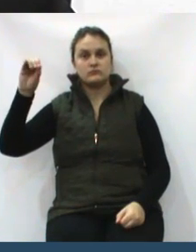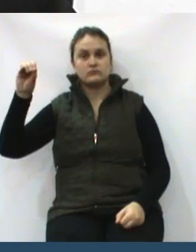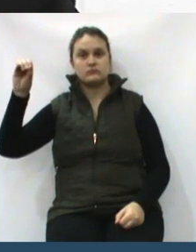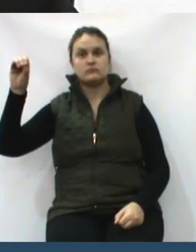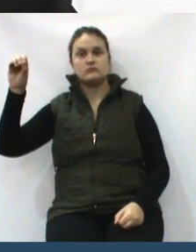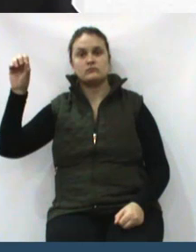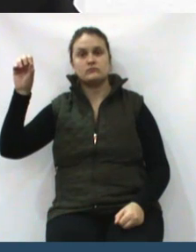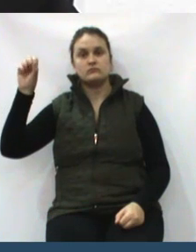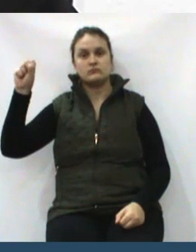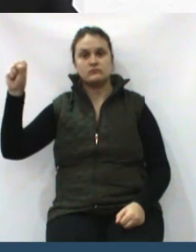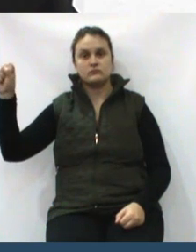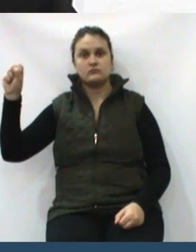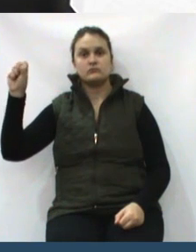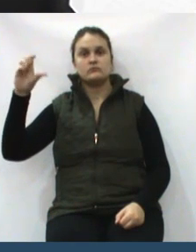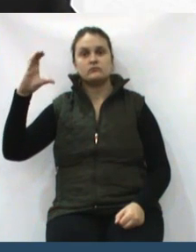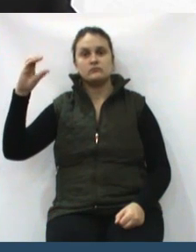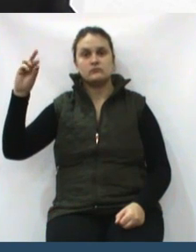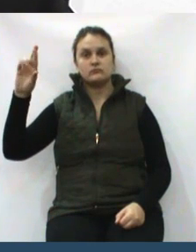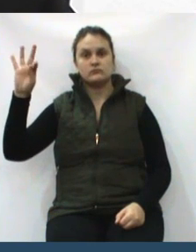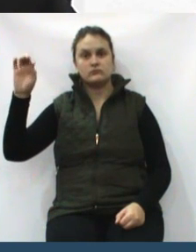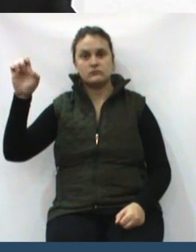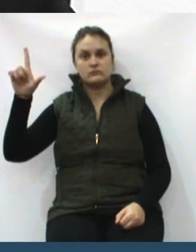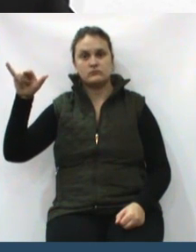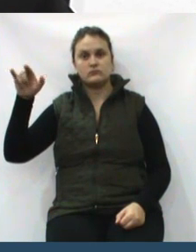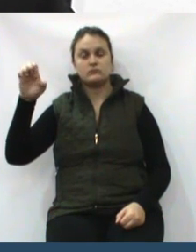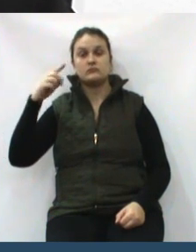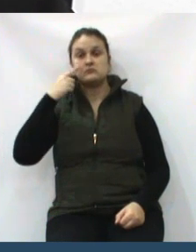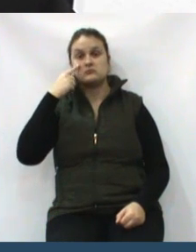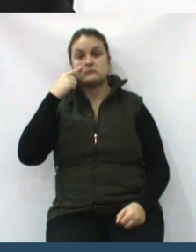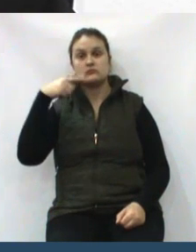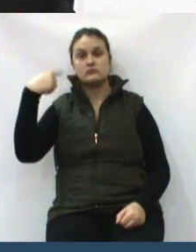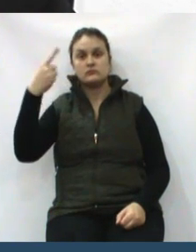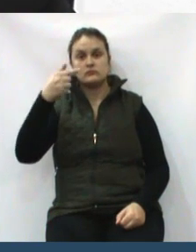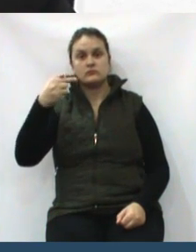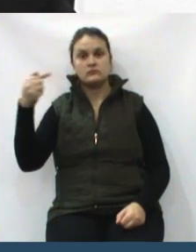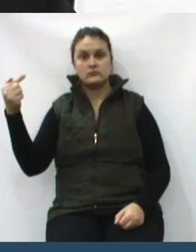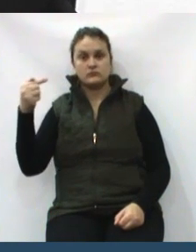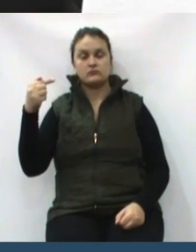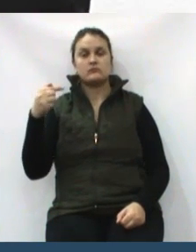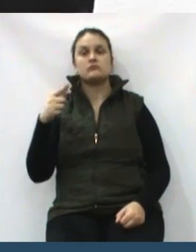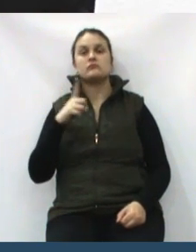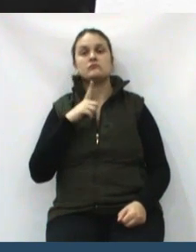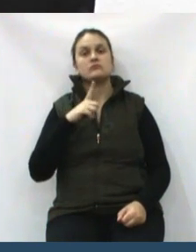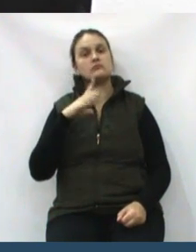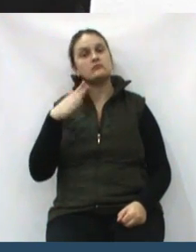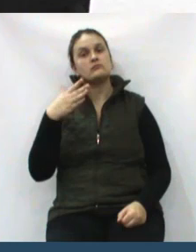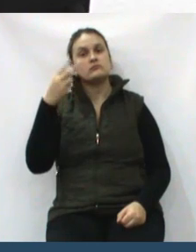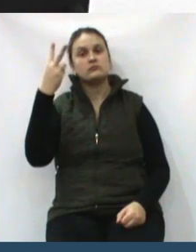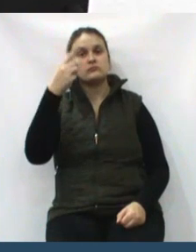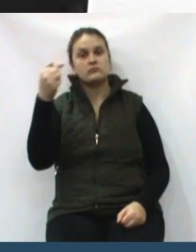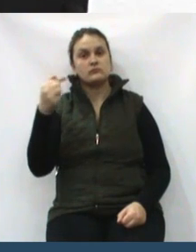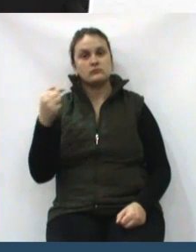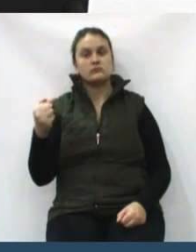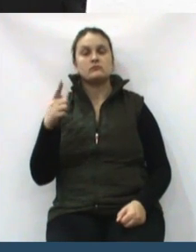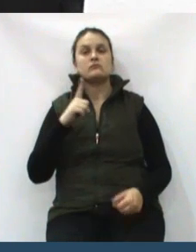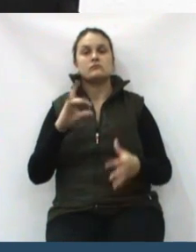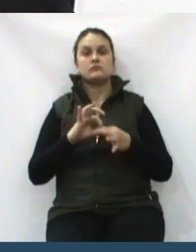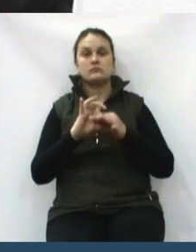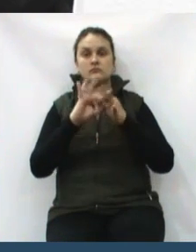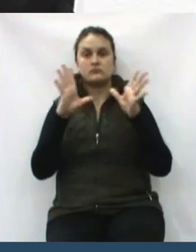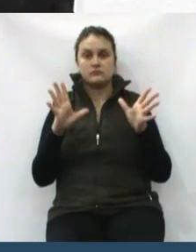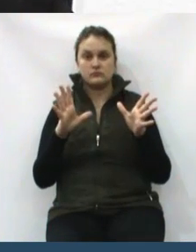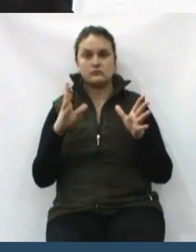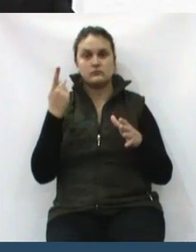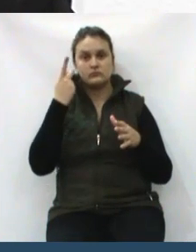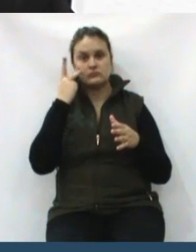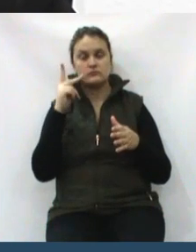Cortellini, que eu estava conversando com eles, provavelmente na semana que vem, ou talvez mais tardar, daqui a 2 semanas estará liberado